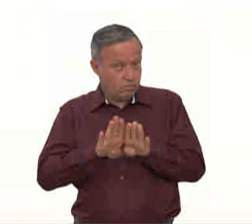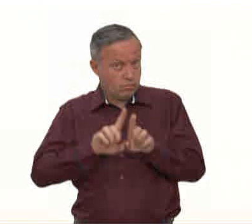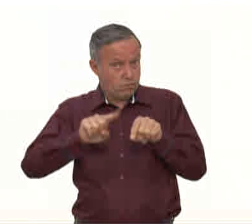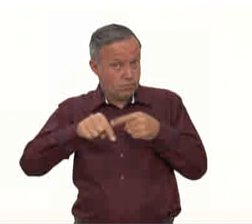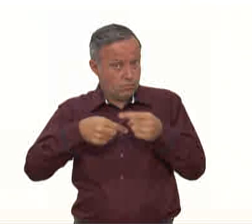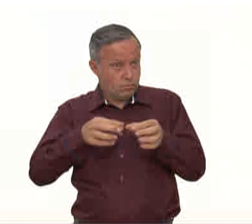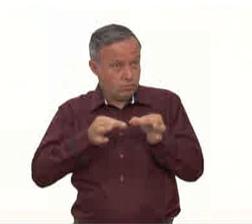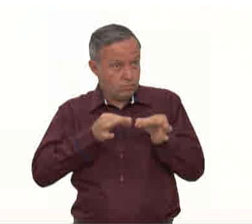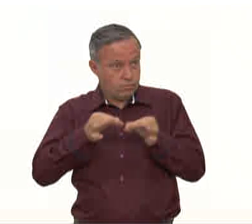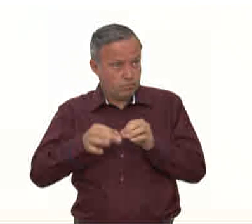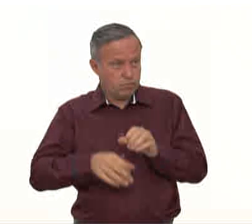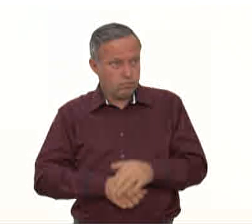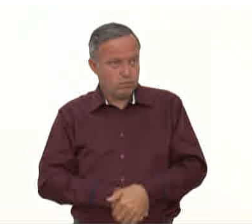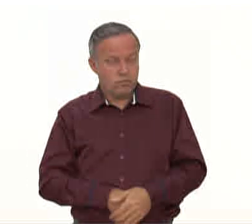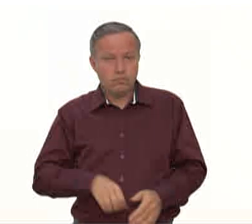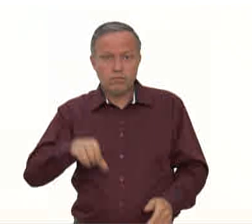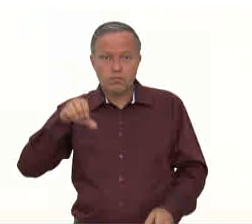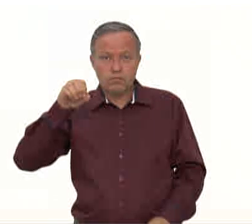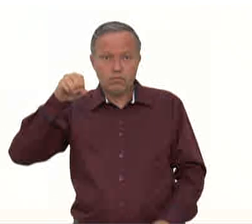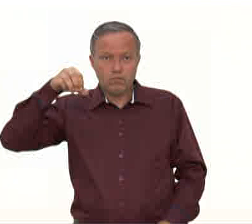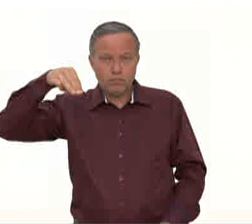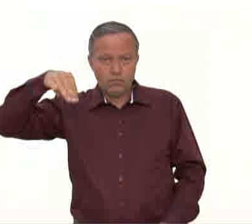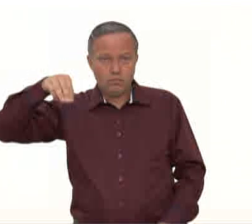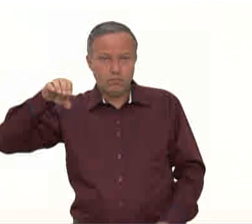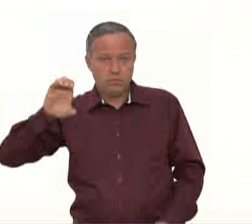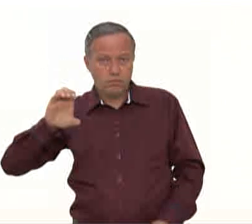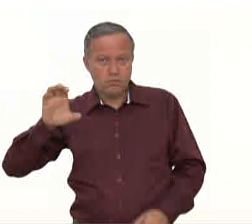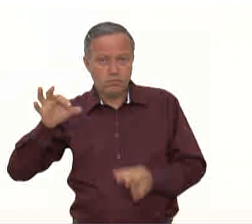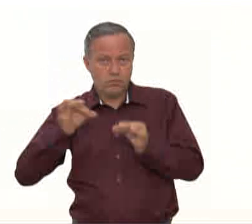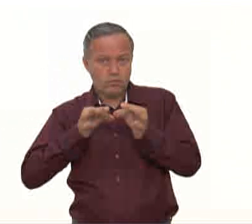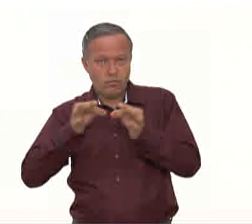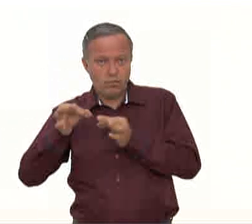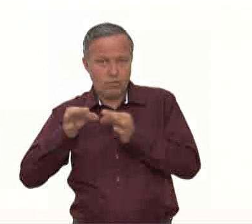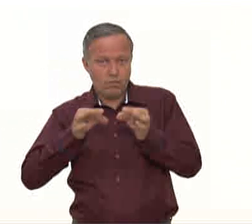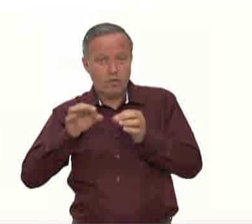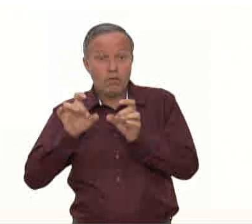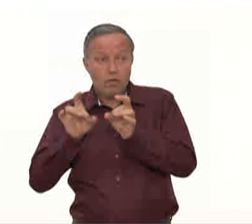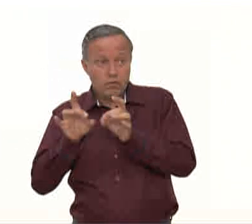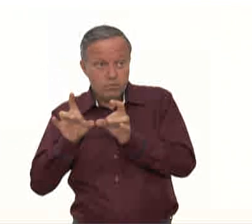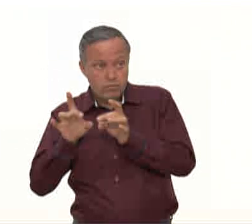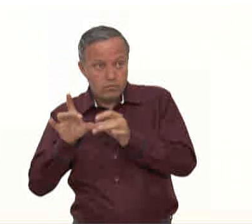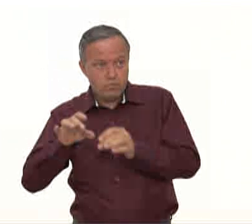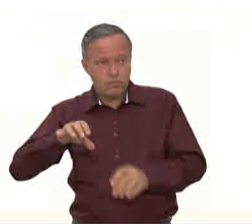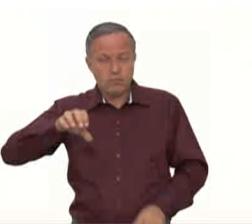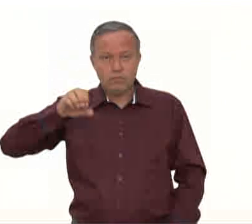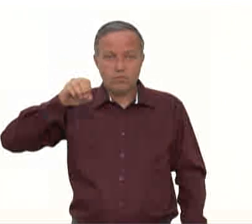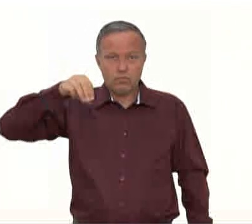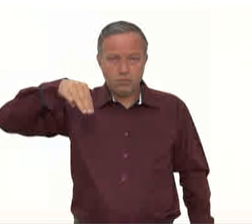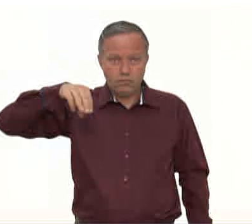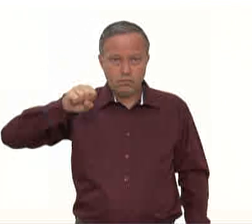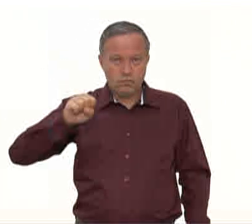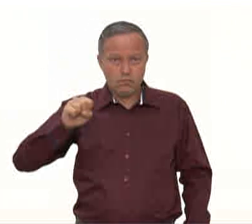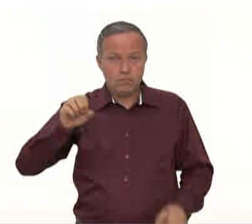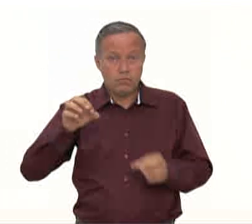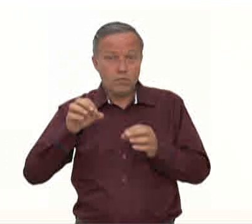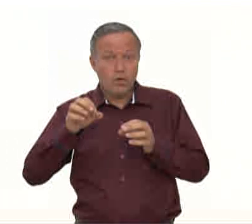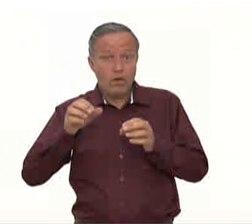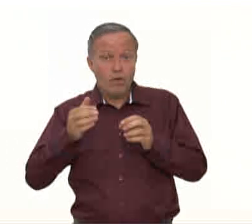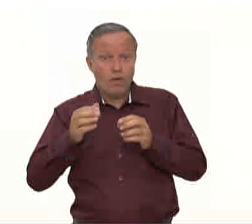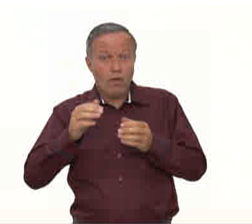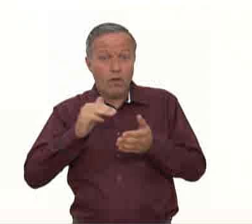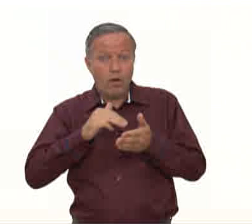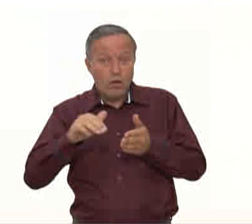outros organismos, como a OMC, que é a Organização Mundial de Comércio, a OMS, Organização Mundial da Saúde, a